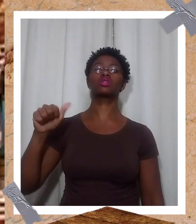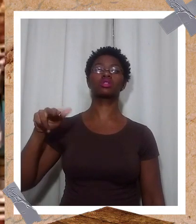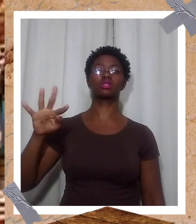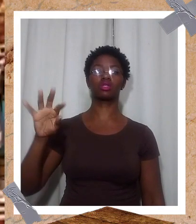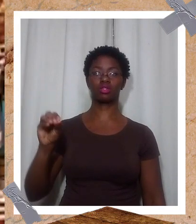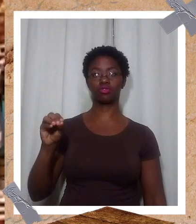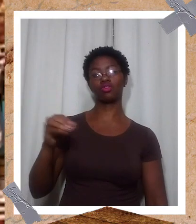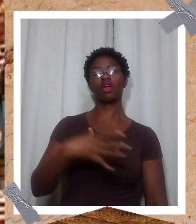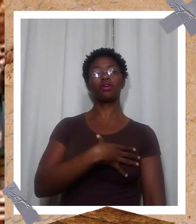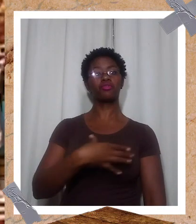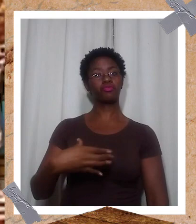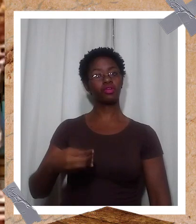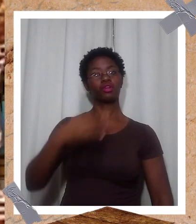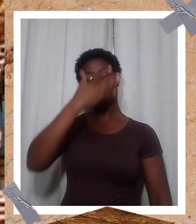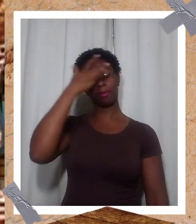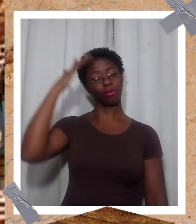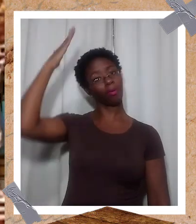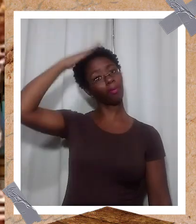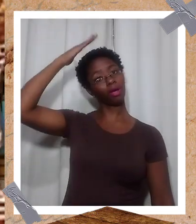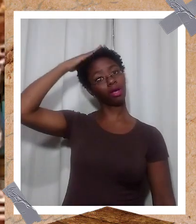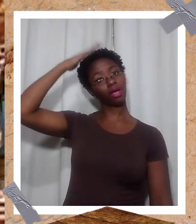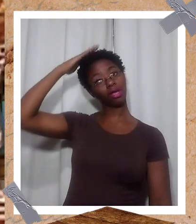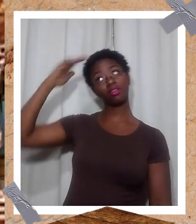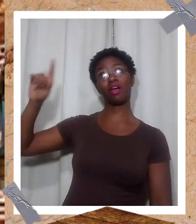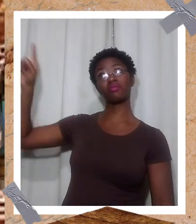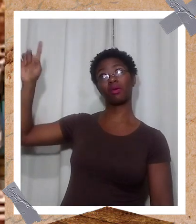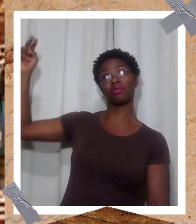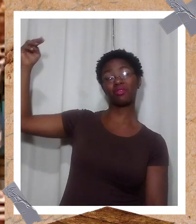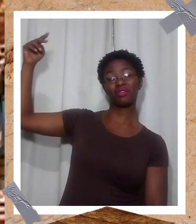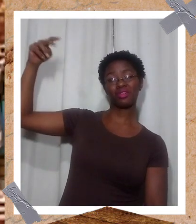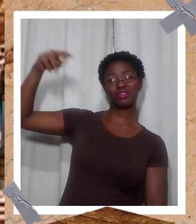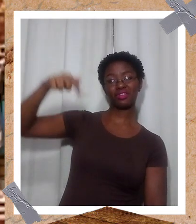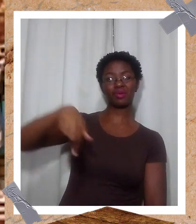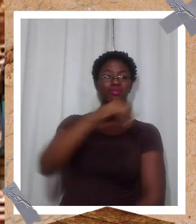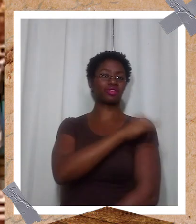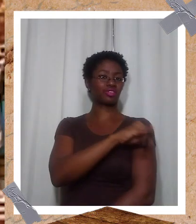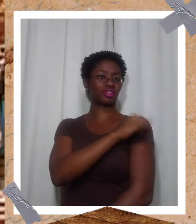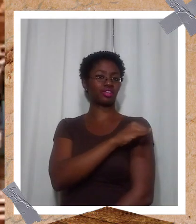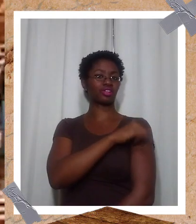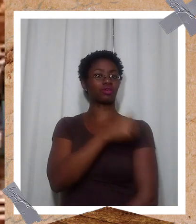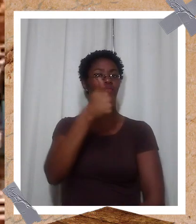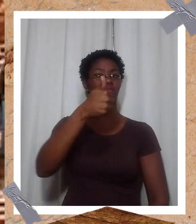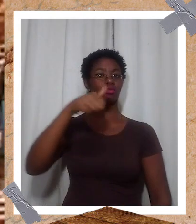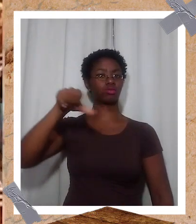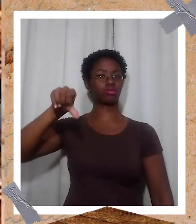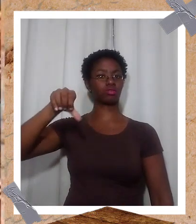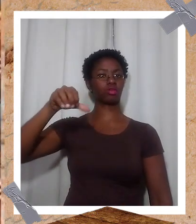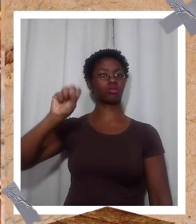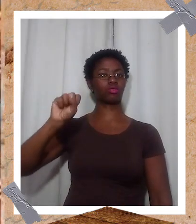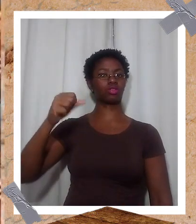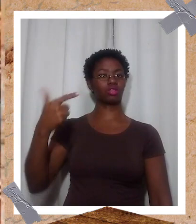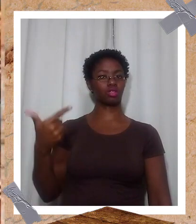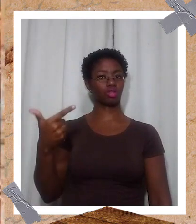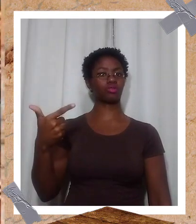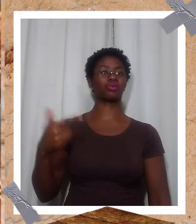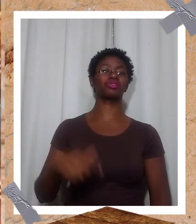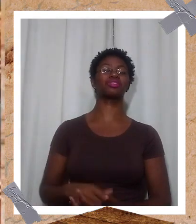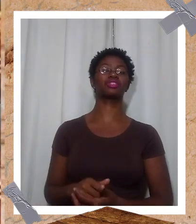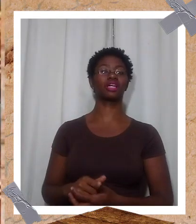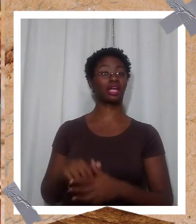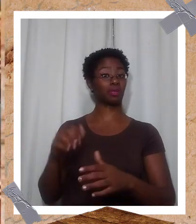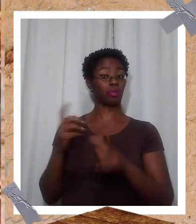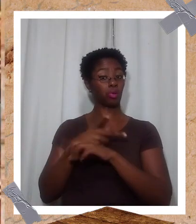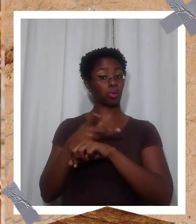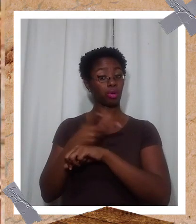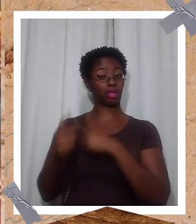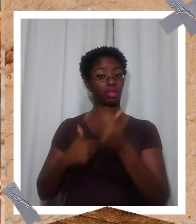de nordestinos que migraram de Recife para o Rio de Janeiro em busca de emprego em 1982. Eis que surgiu um milagre,